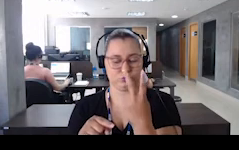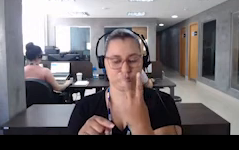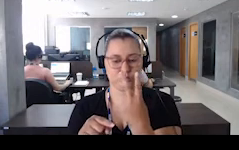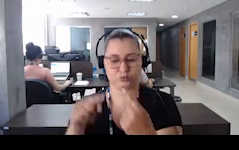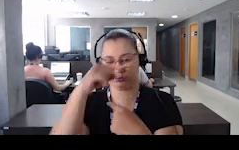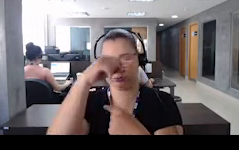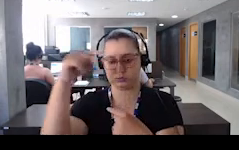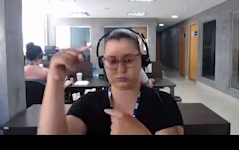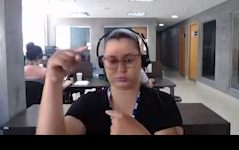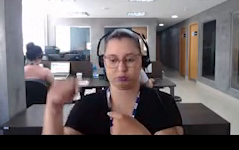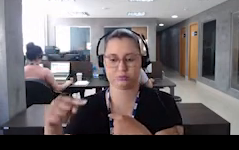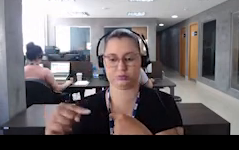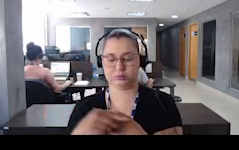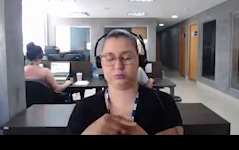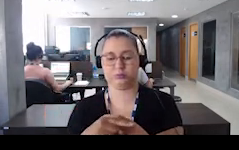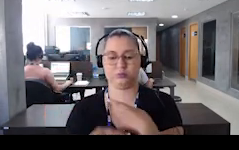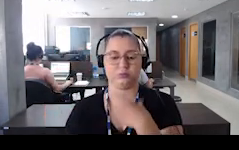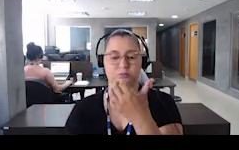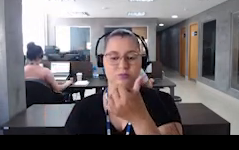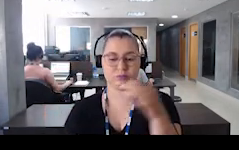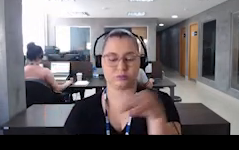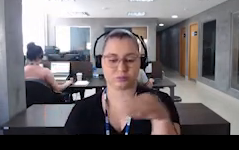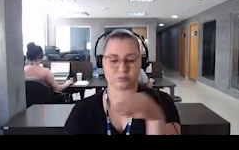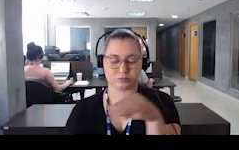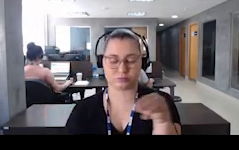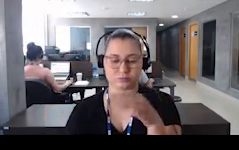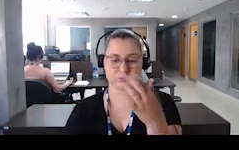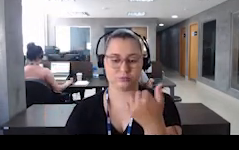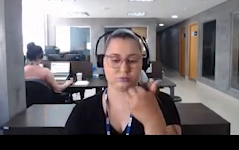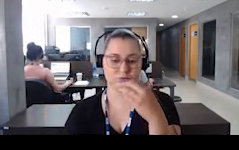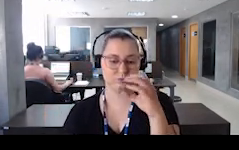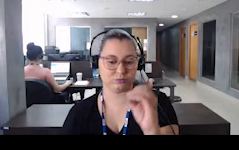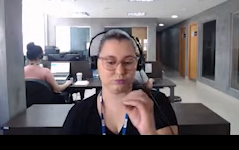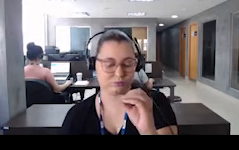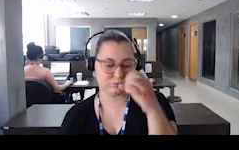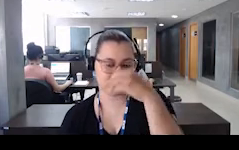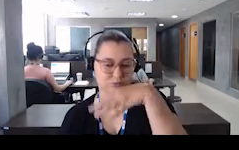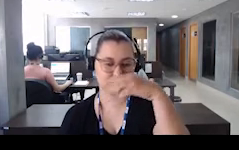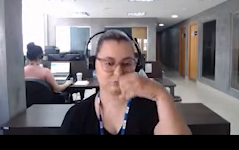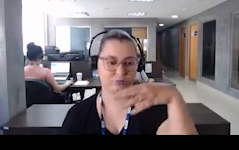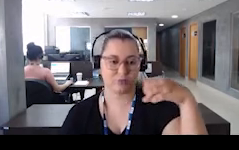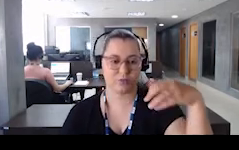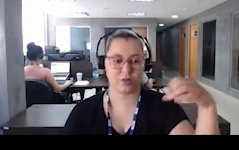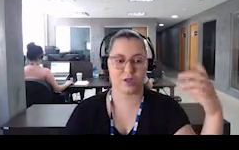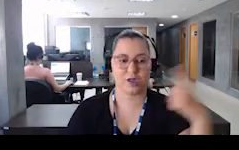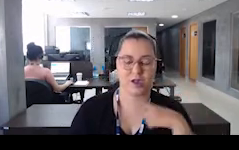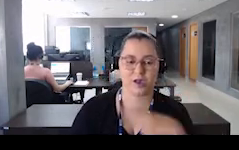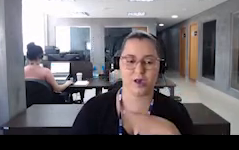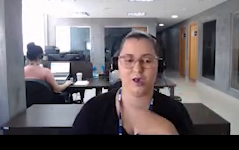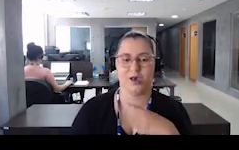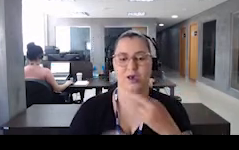né, de cobre 6 milímetros, 130 metros, e as 10 lâmpadas, né? Esse valor aqui, ó, é a